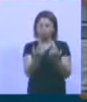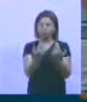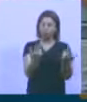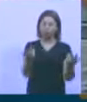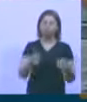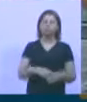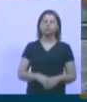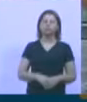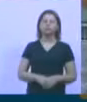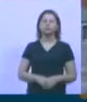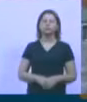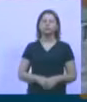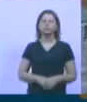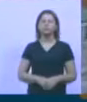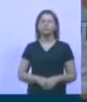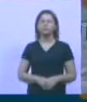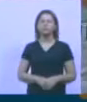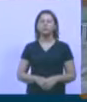de casos.